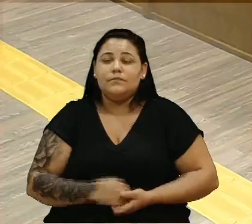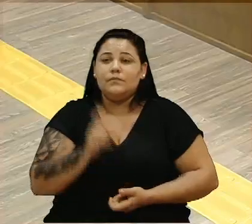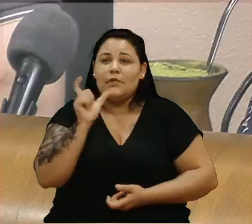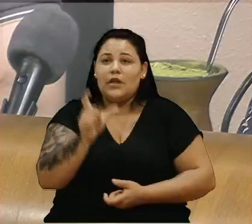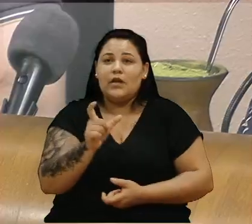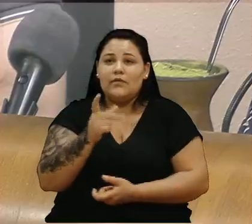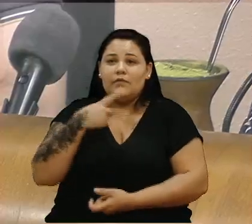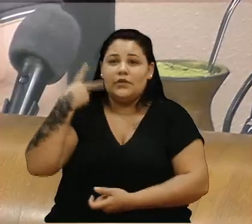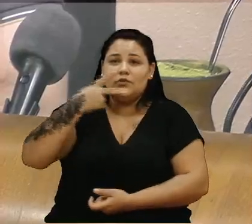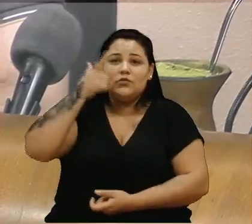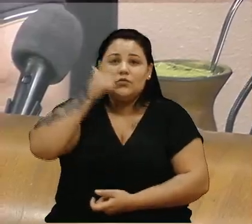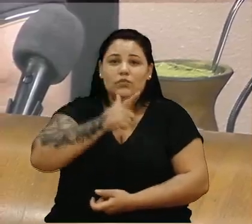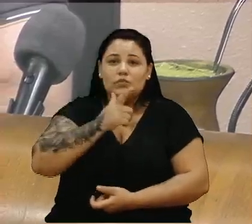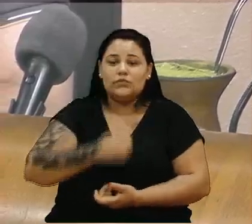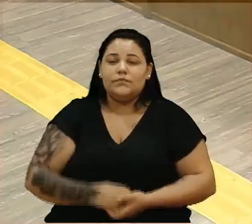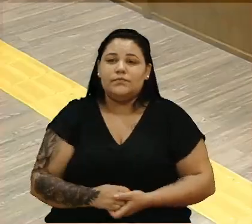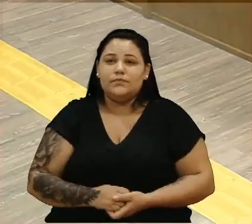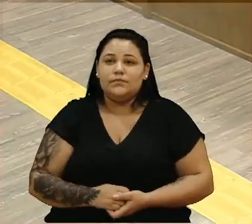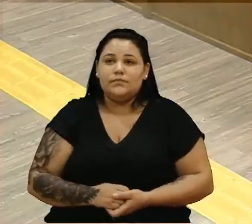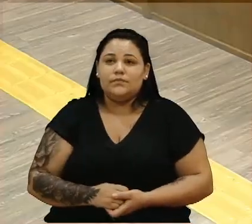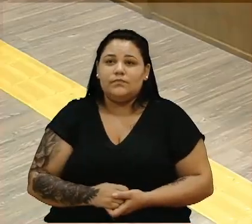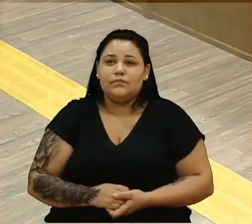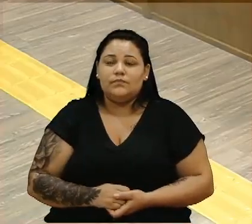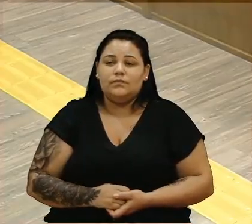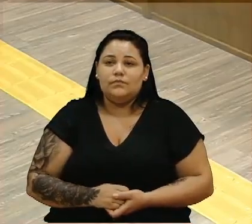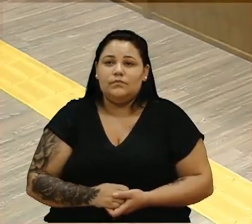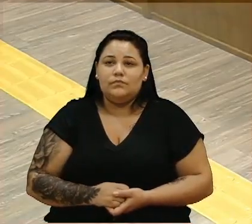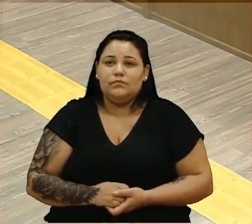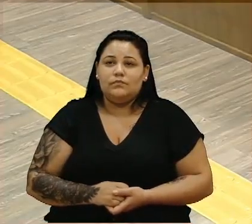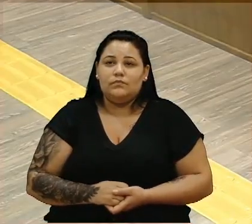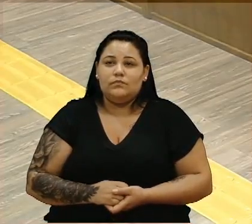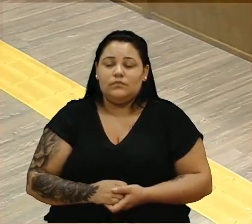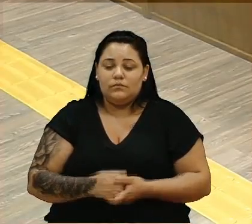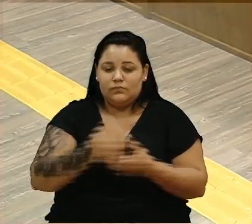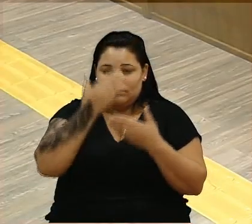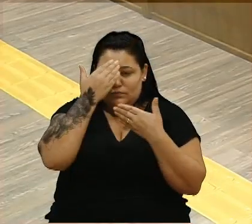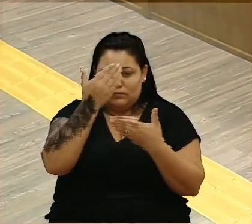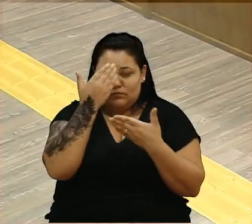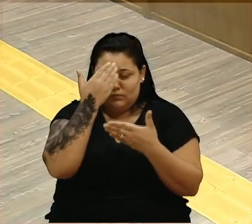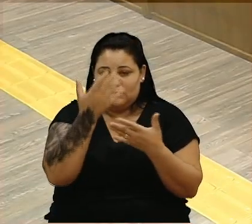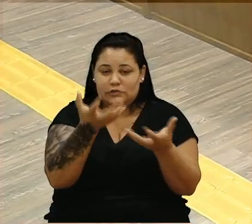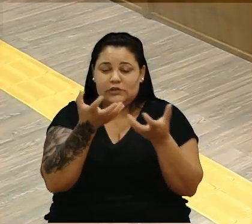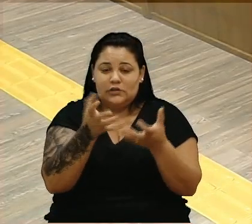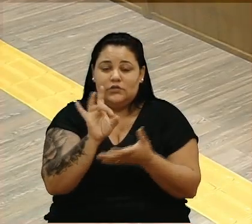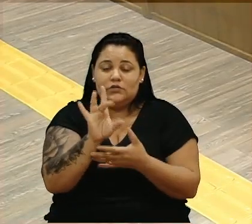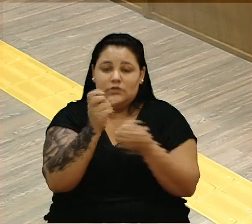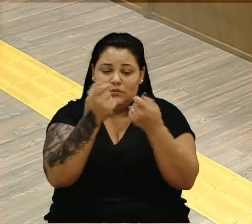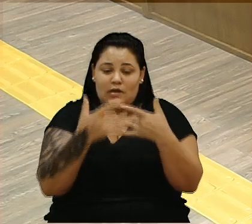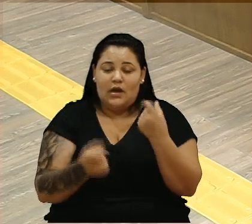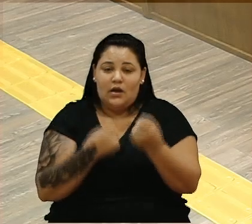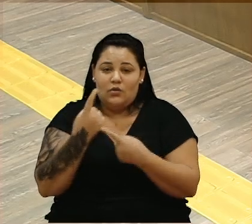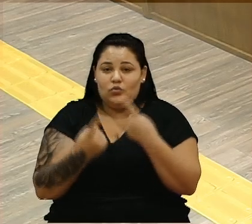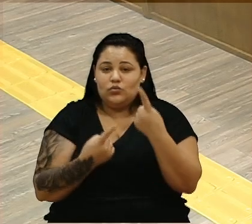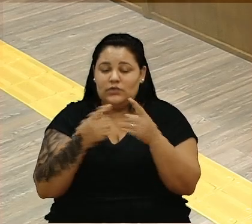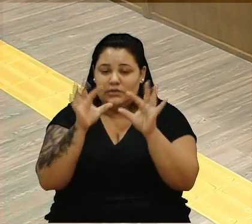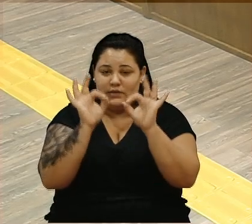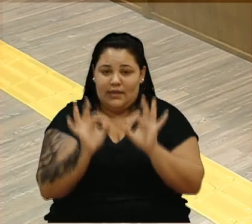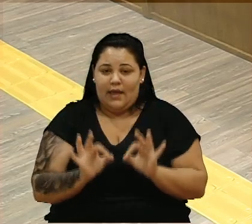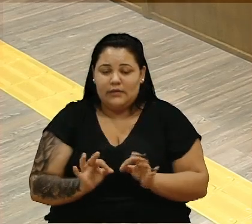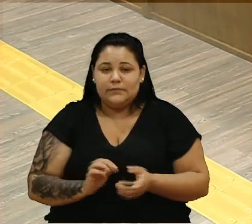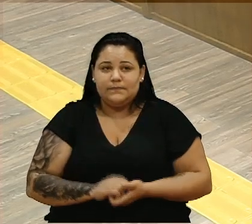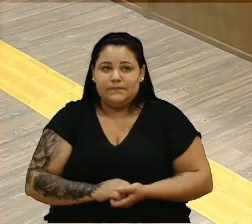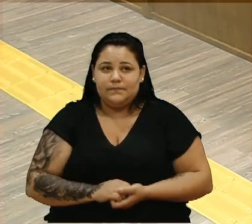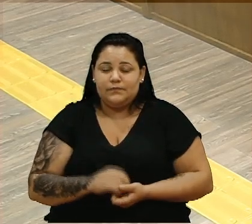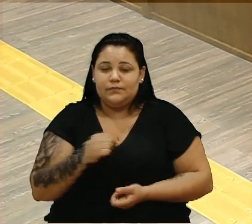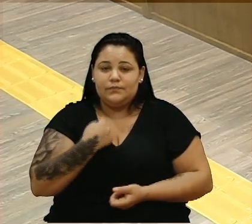vereador Lucas Cariato. Obrigado. Quero só comentar algumas questões.